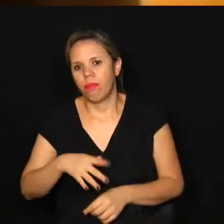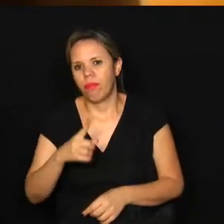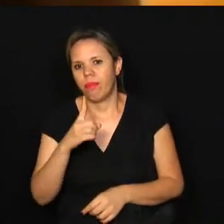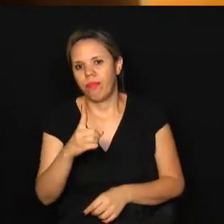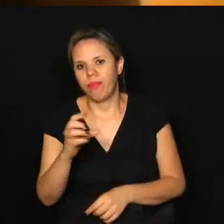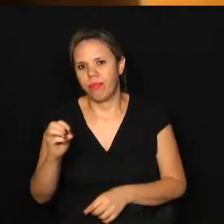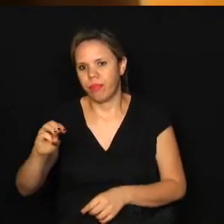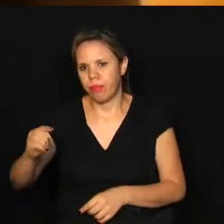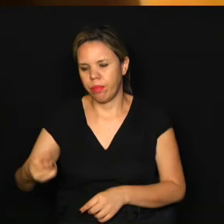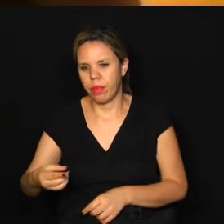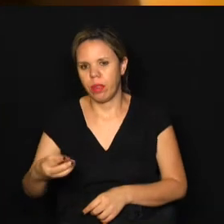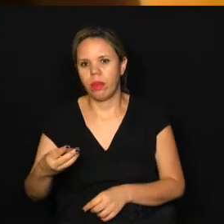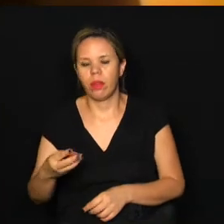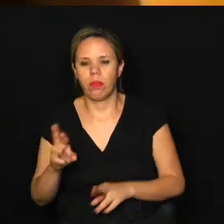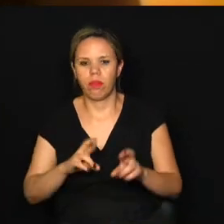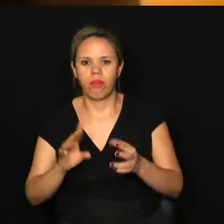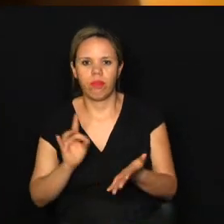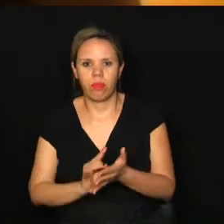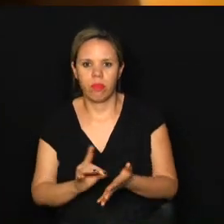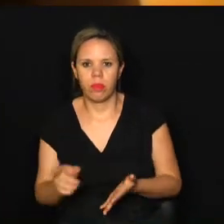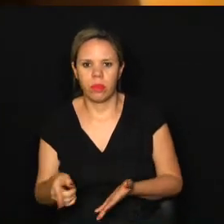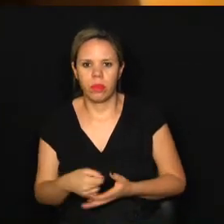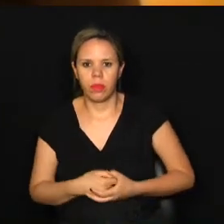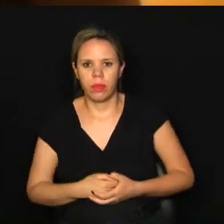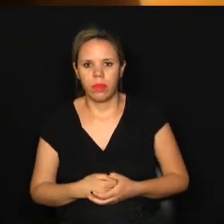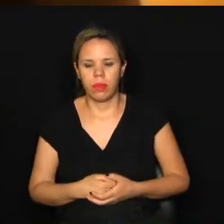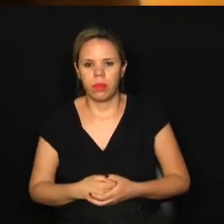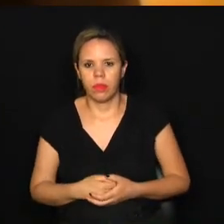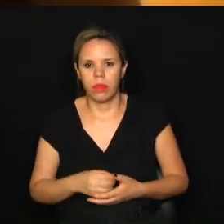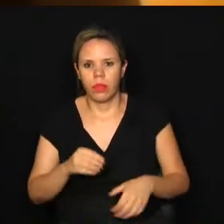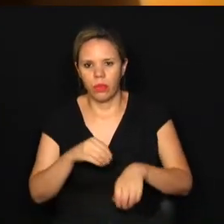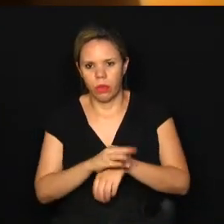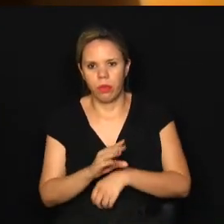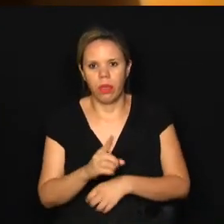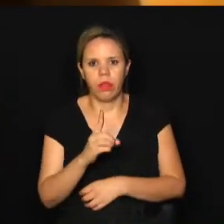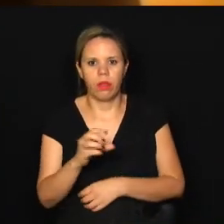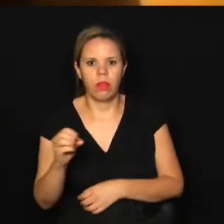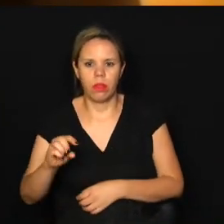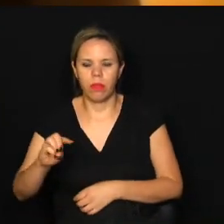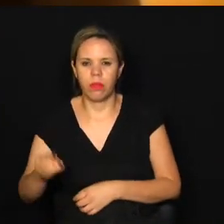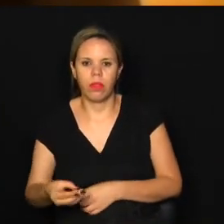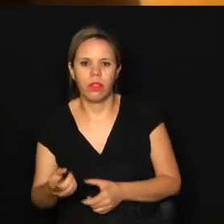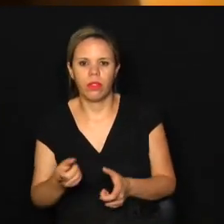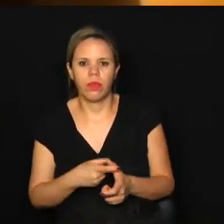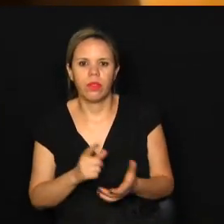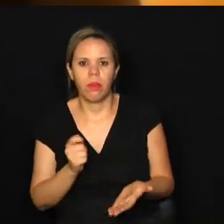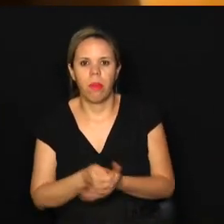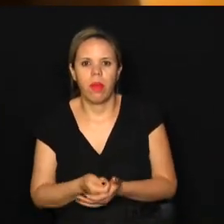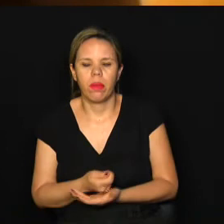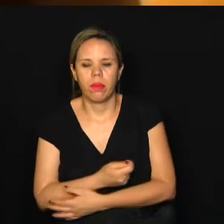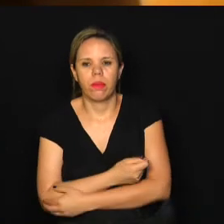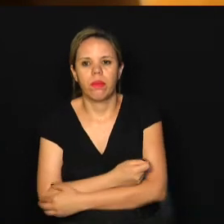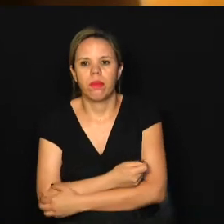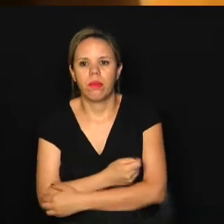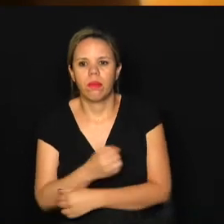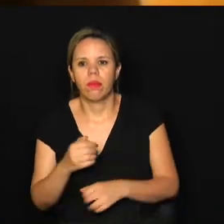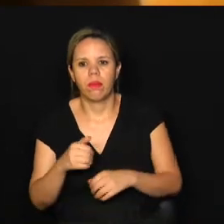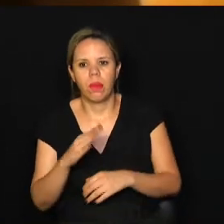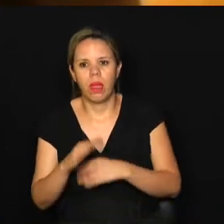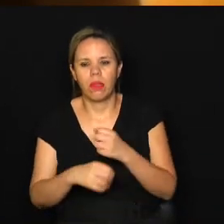né? O Tarcísio acho que pode confirmar isso. 100 milhões foram repassados de dividendos. Mas foi mais do que o ano